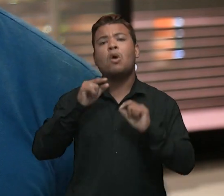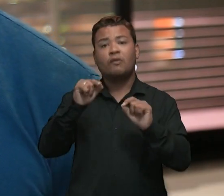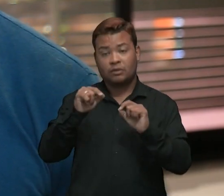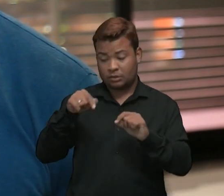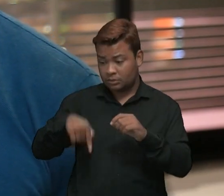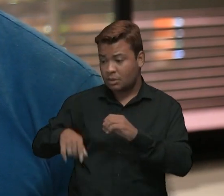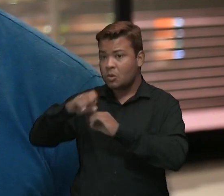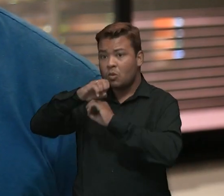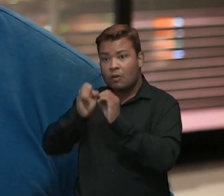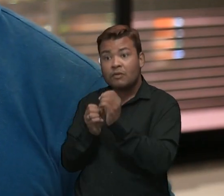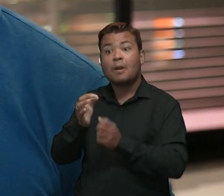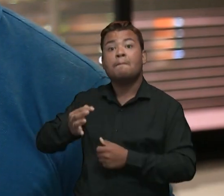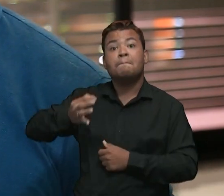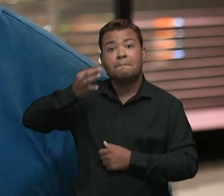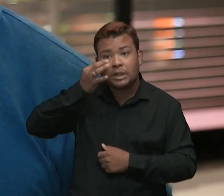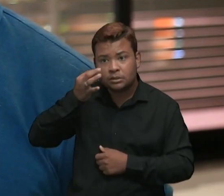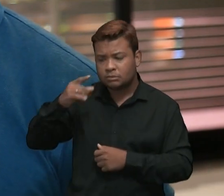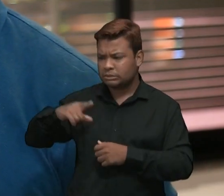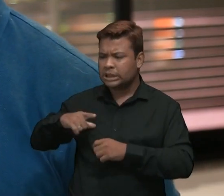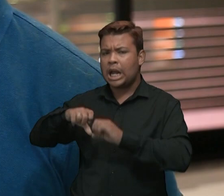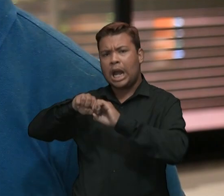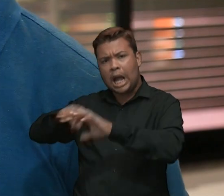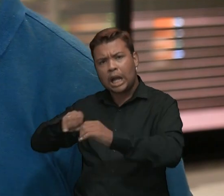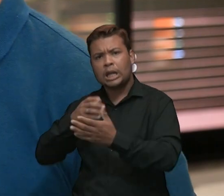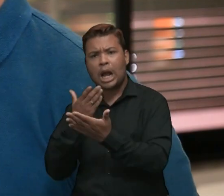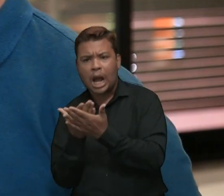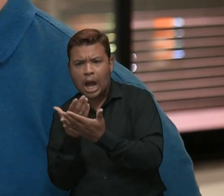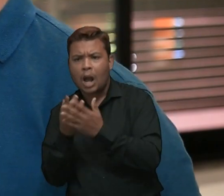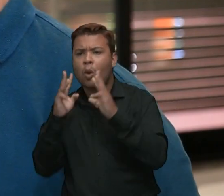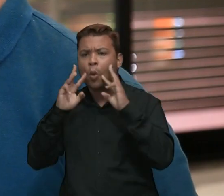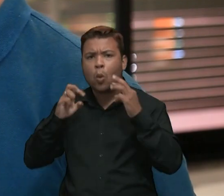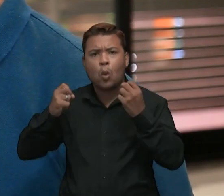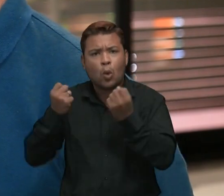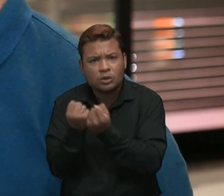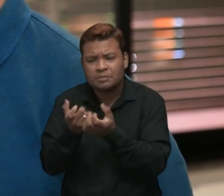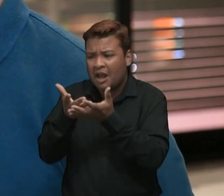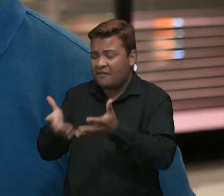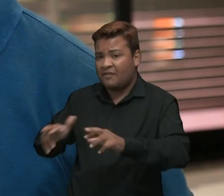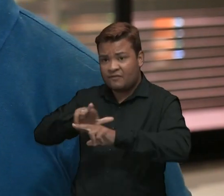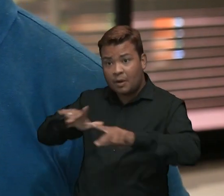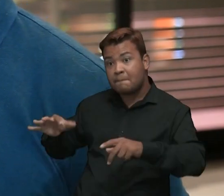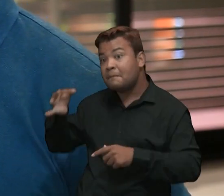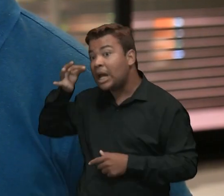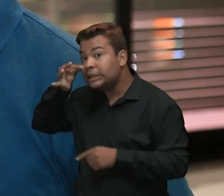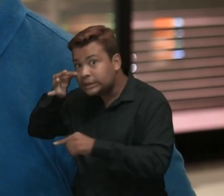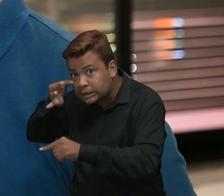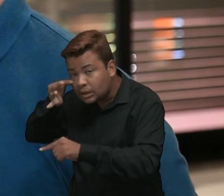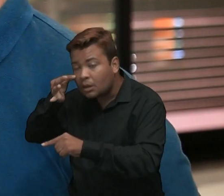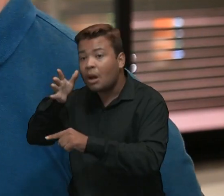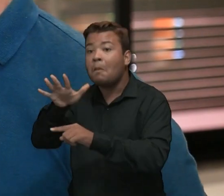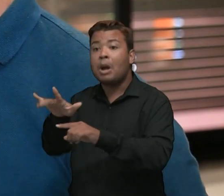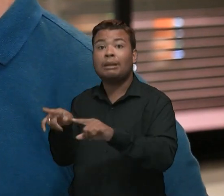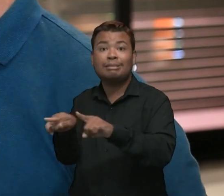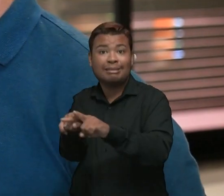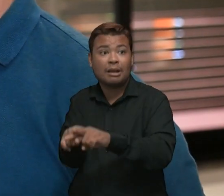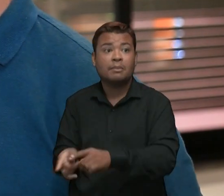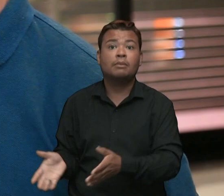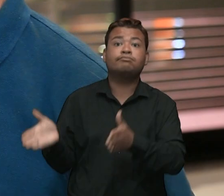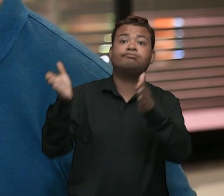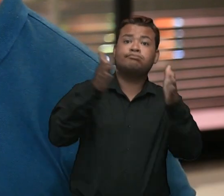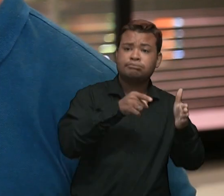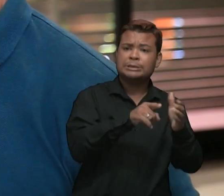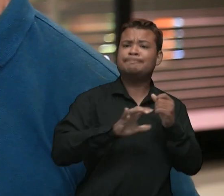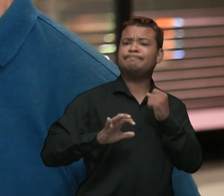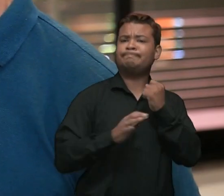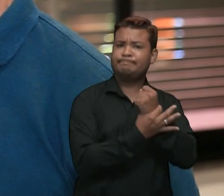todas as nossas ações, as aulas, os workshops, os eventos presenciais, a gente também tem esse espaço